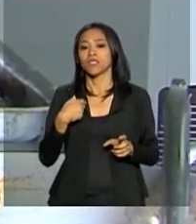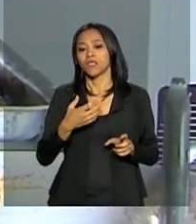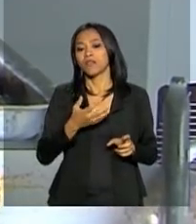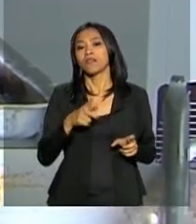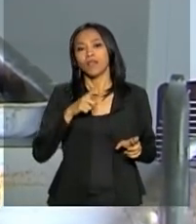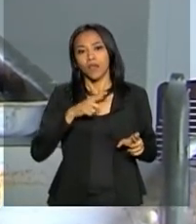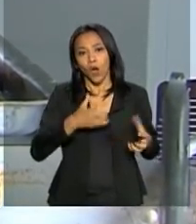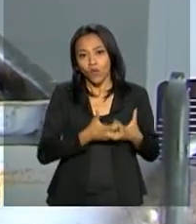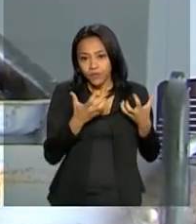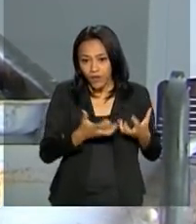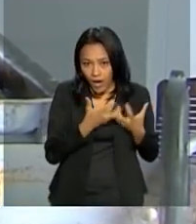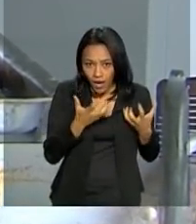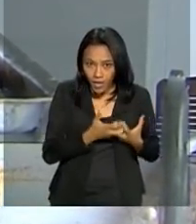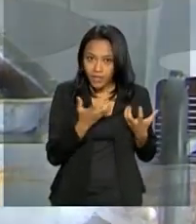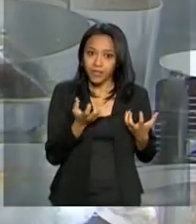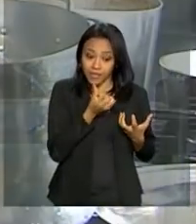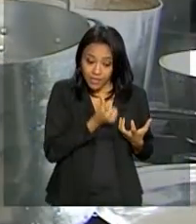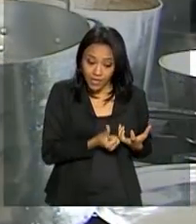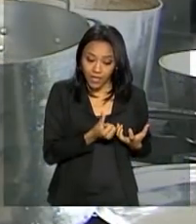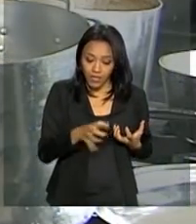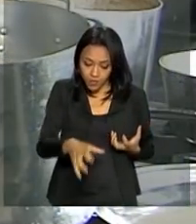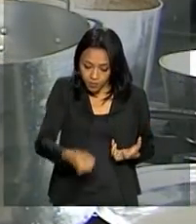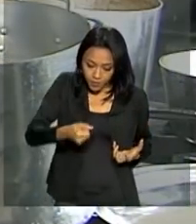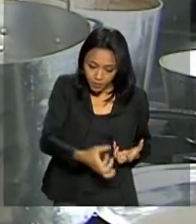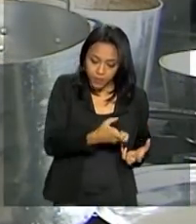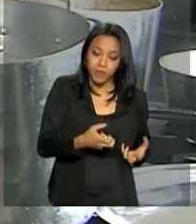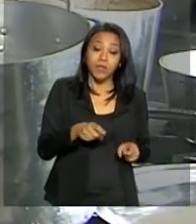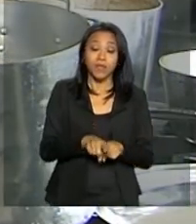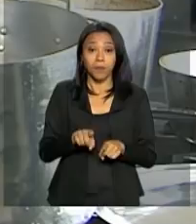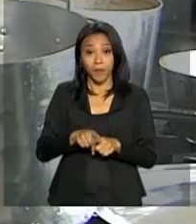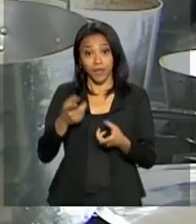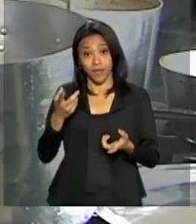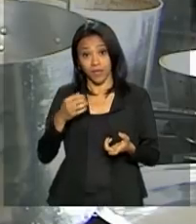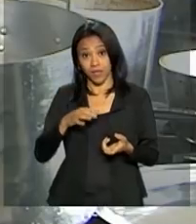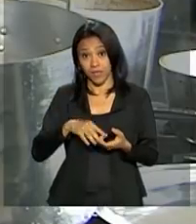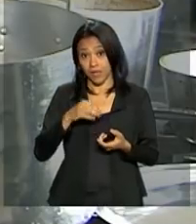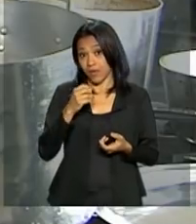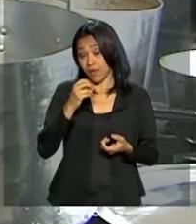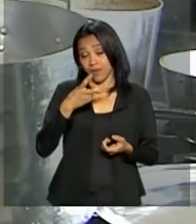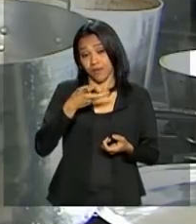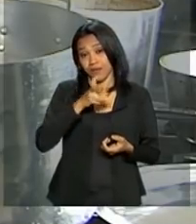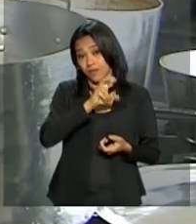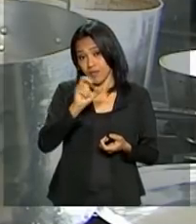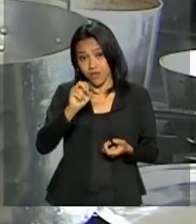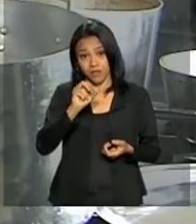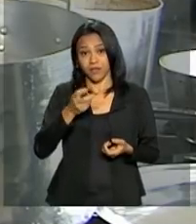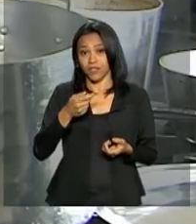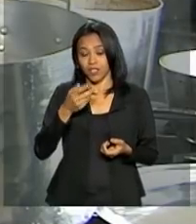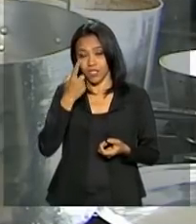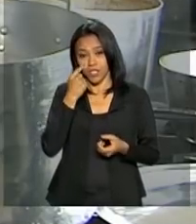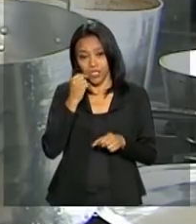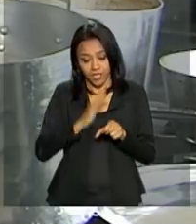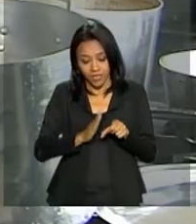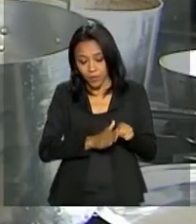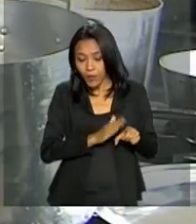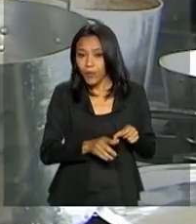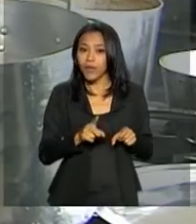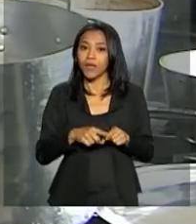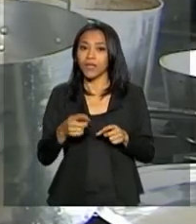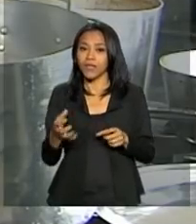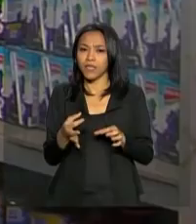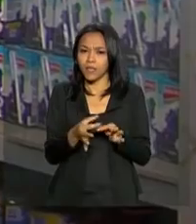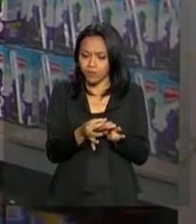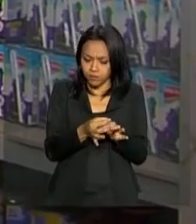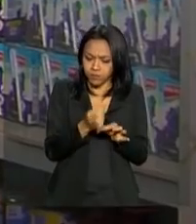alface pimentão vai meio quilo e meio quilo de cebola e cheiro beijo vai os três